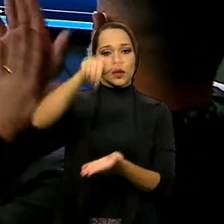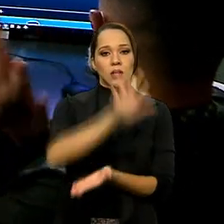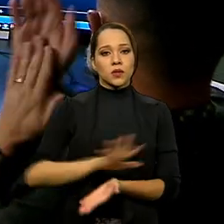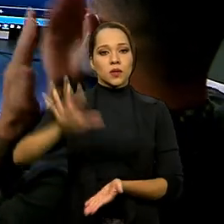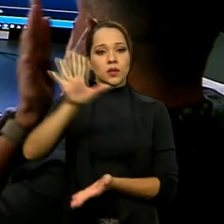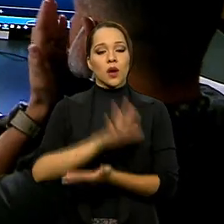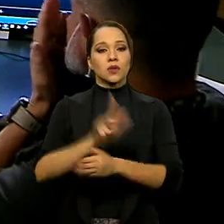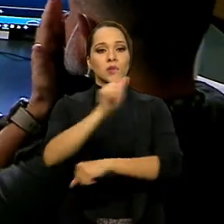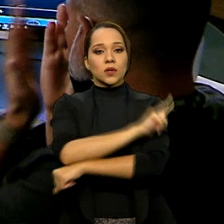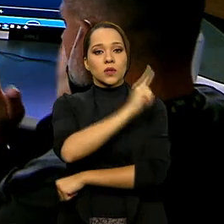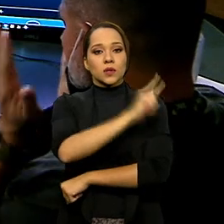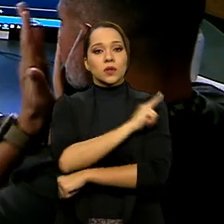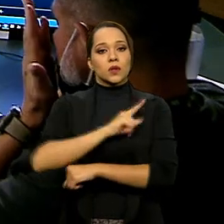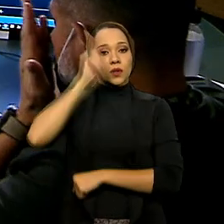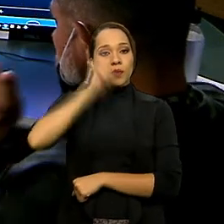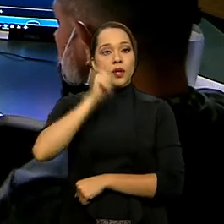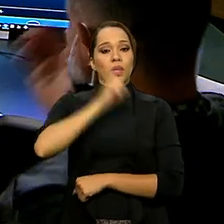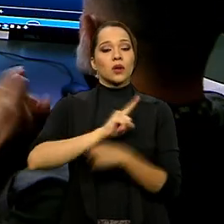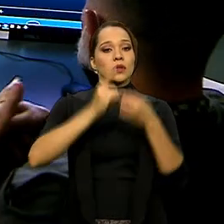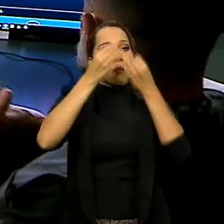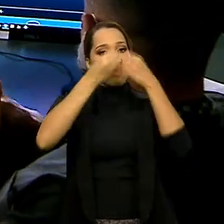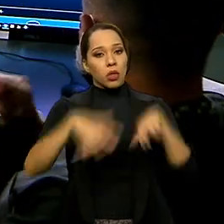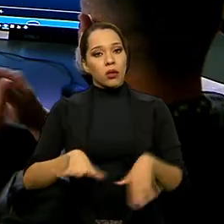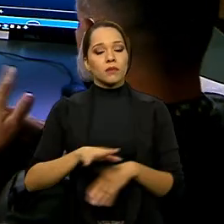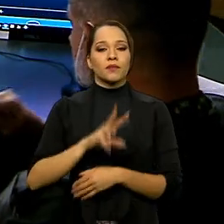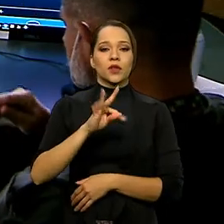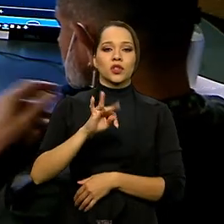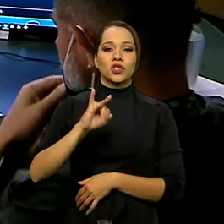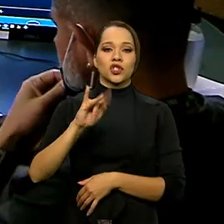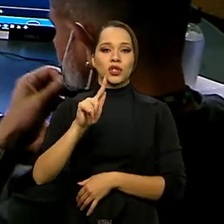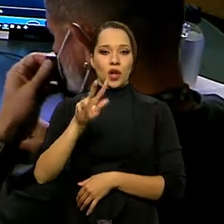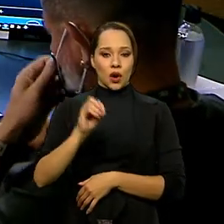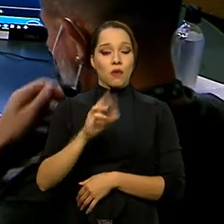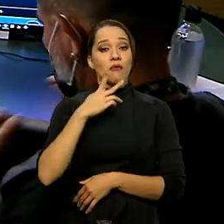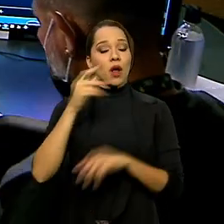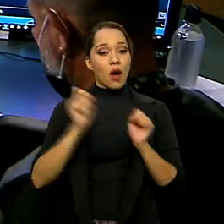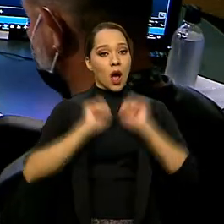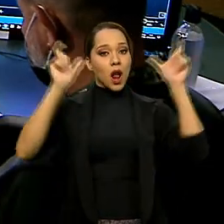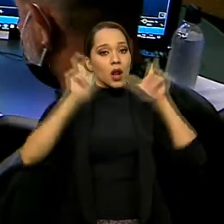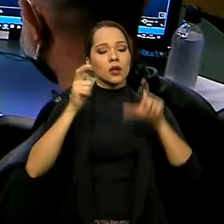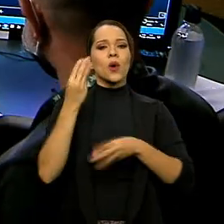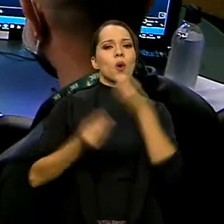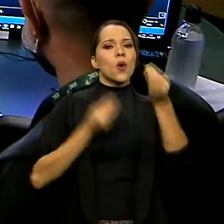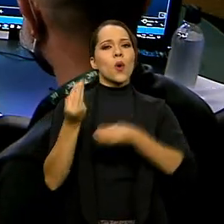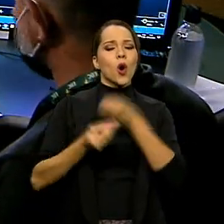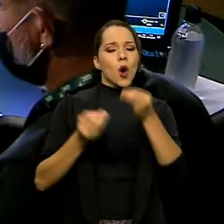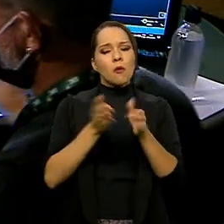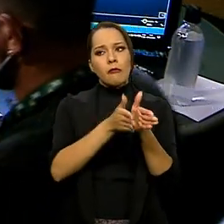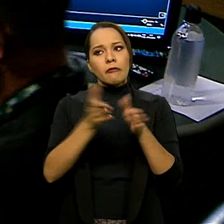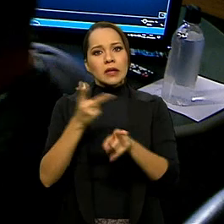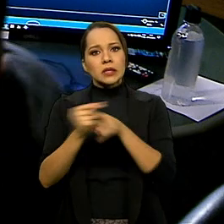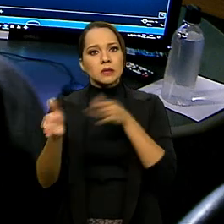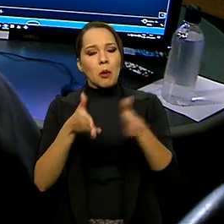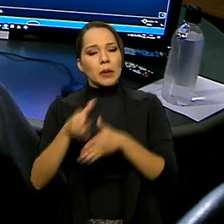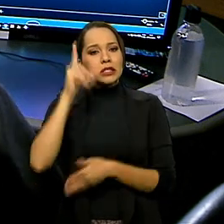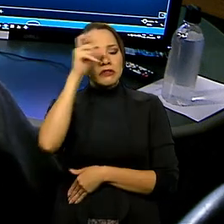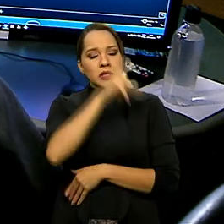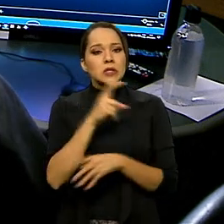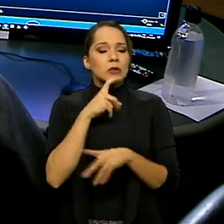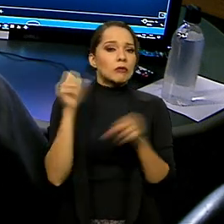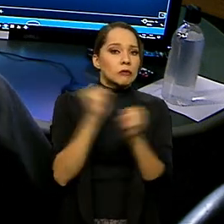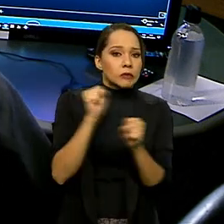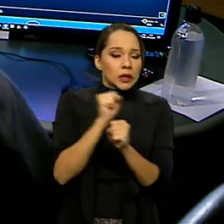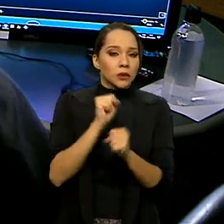Nacional de Gerenciamento de Riscos e Desastres, Tiago Molina, dá um alerta de como passar por esse período de frio